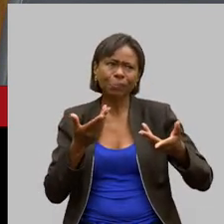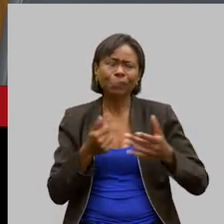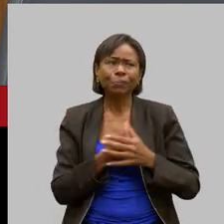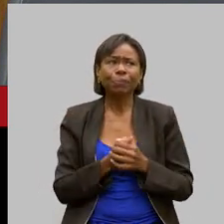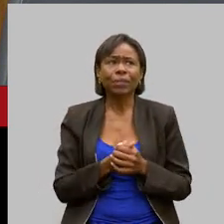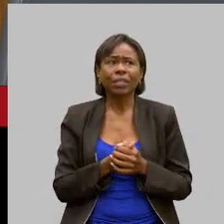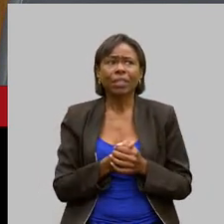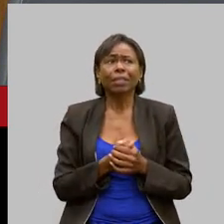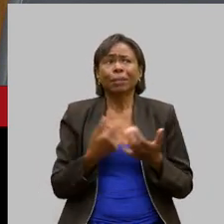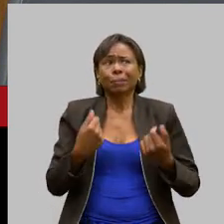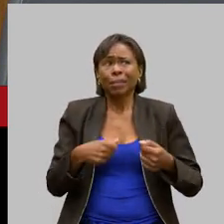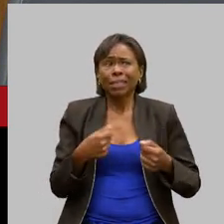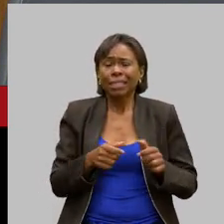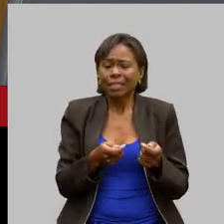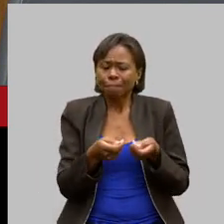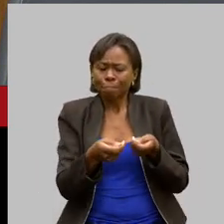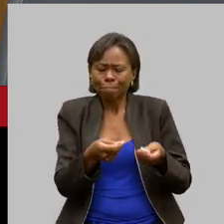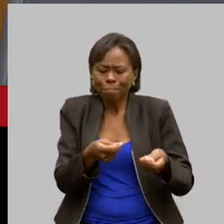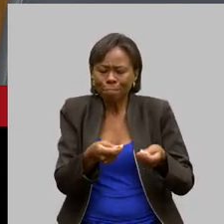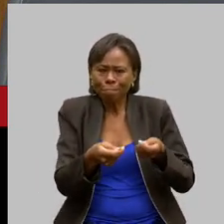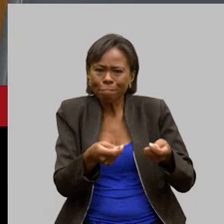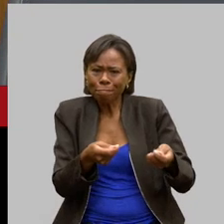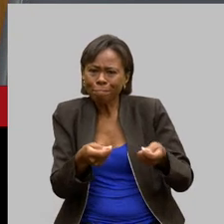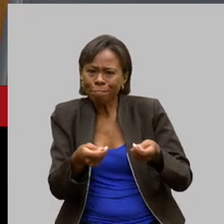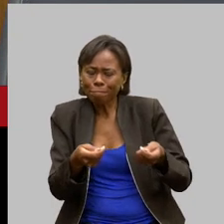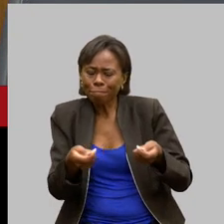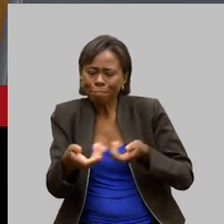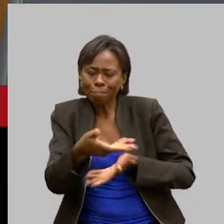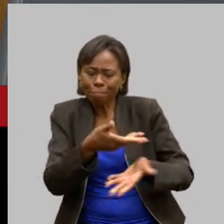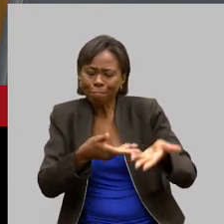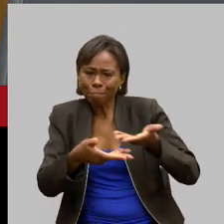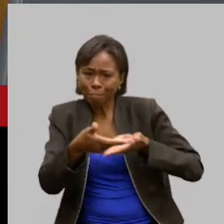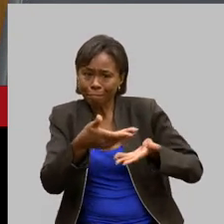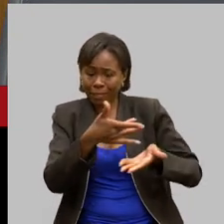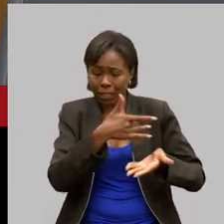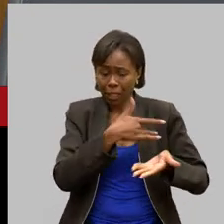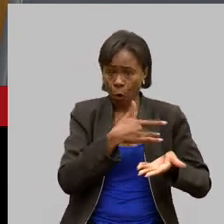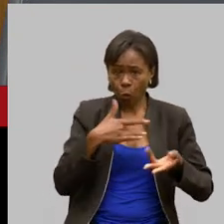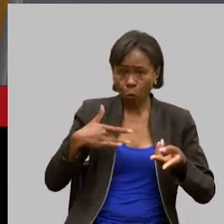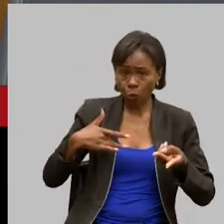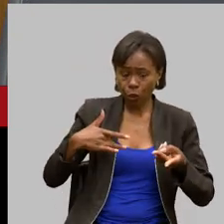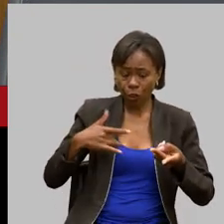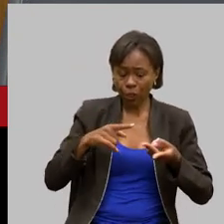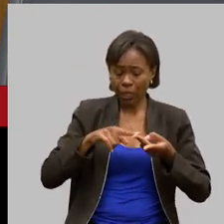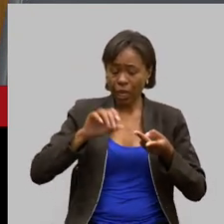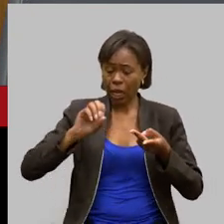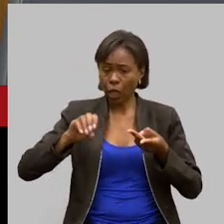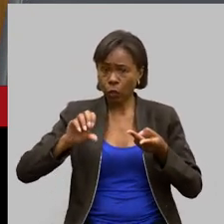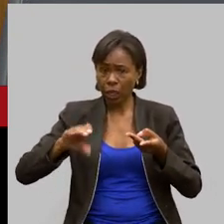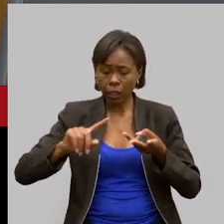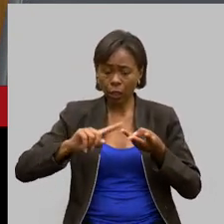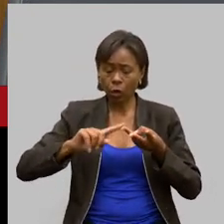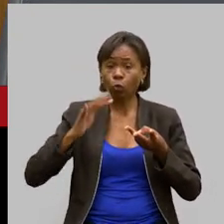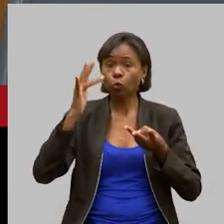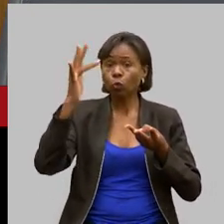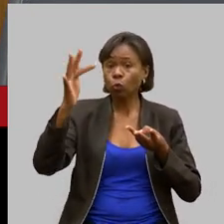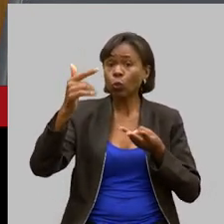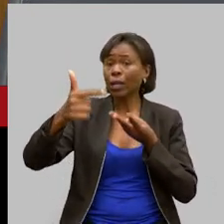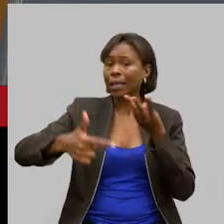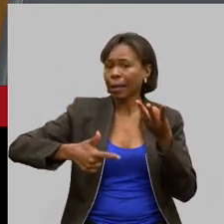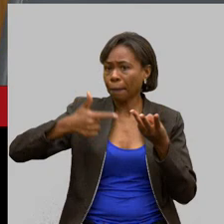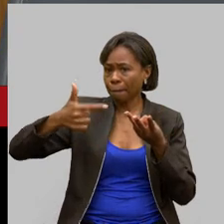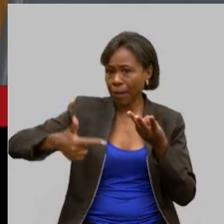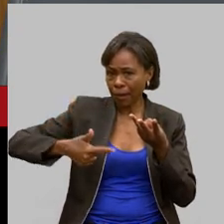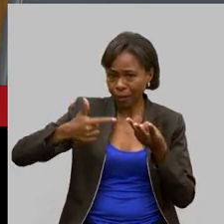ser coordenadas saúde educação e no futuro trabalho porque se a gente